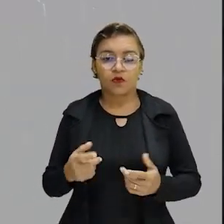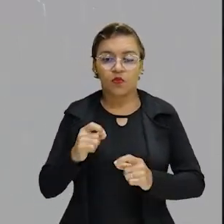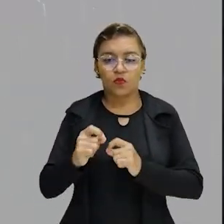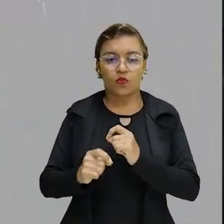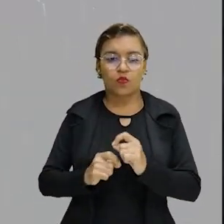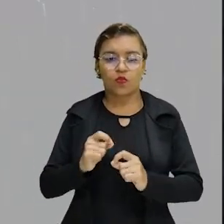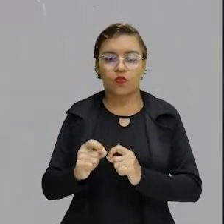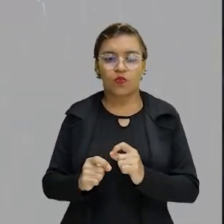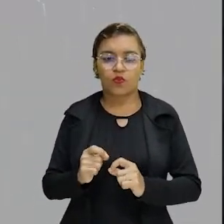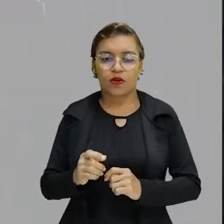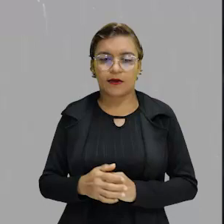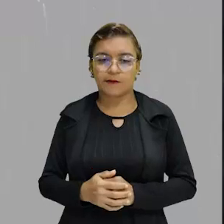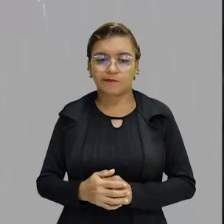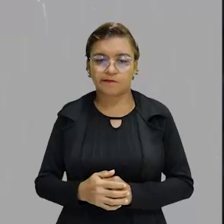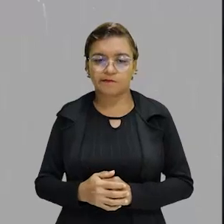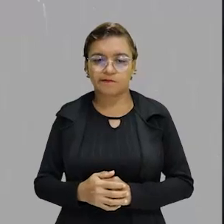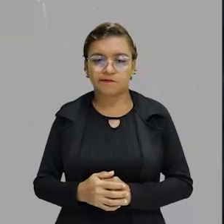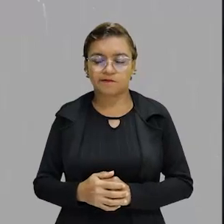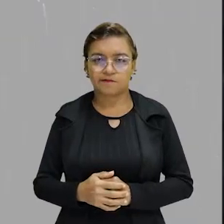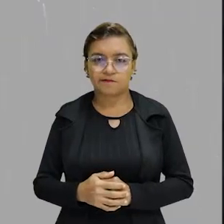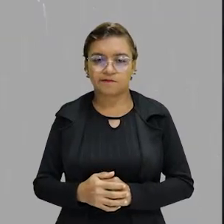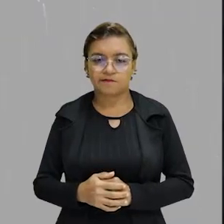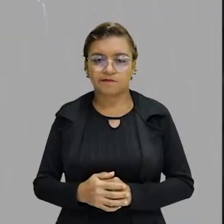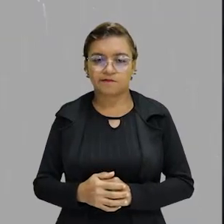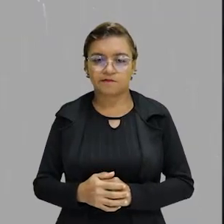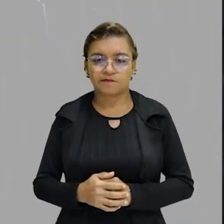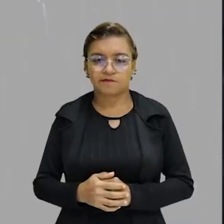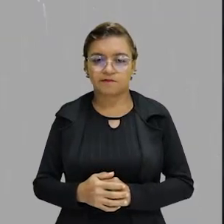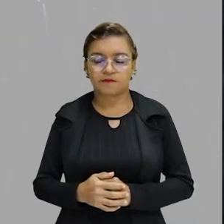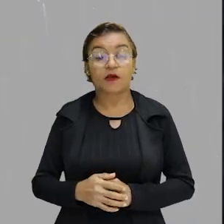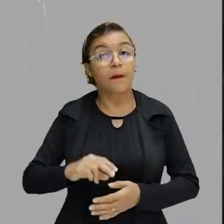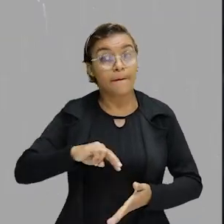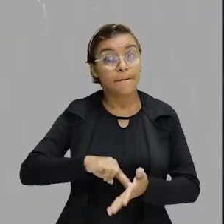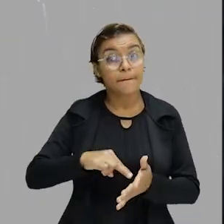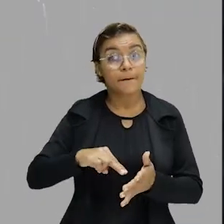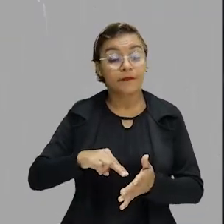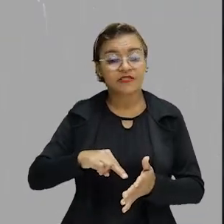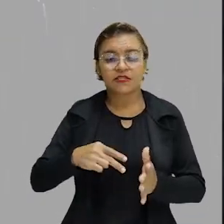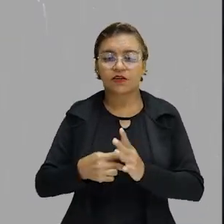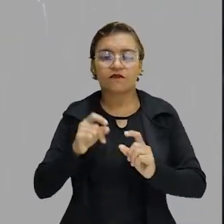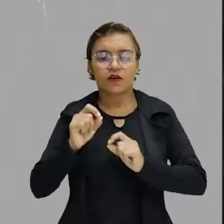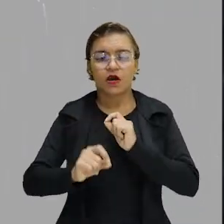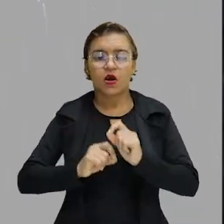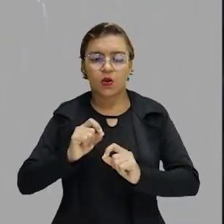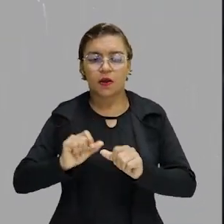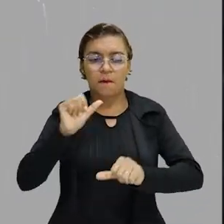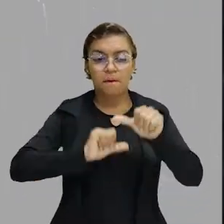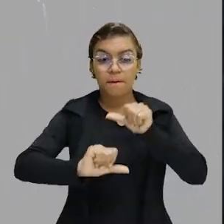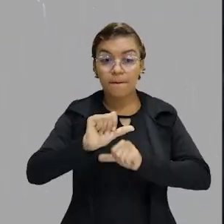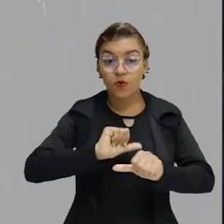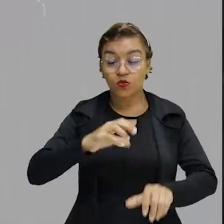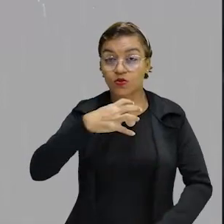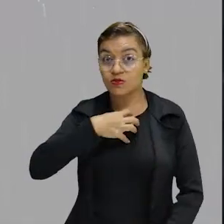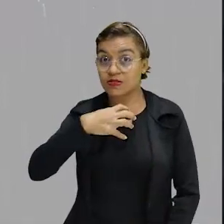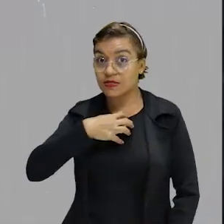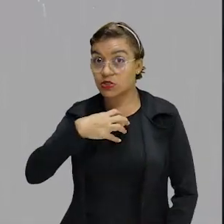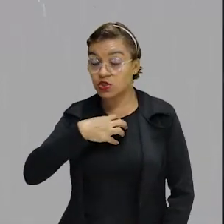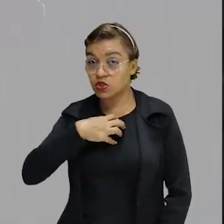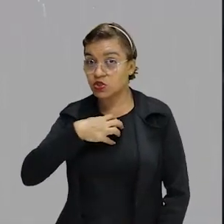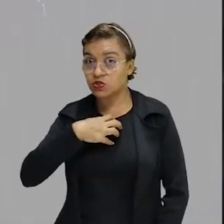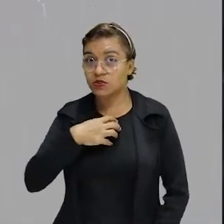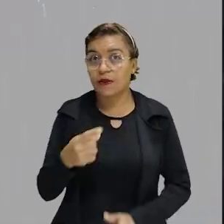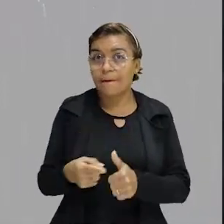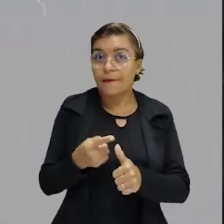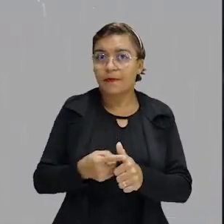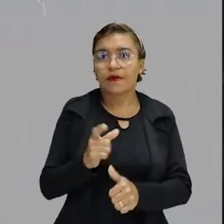gelo modifica o sentido da palavra primitiva? Que o sentido primitivo des transmite a essa palavra? Sim,